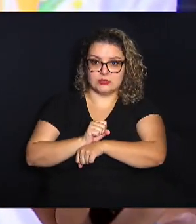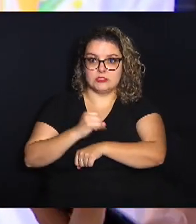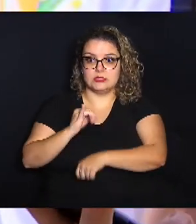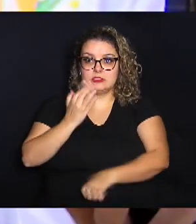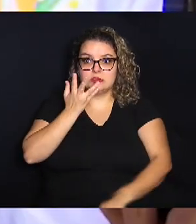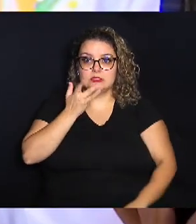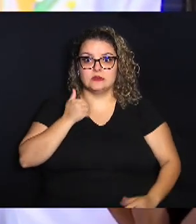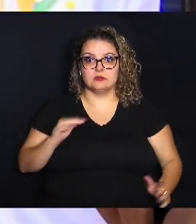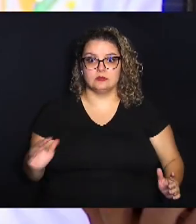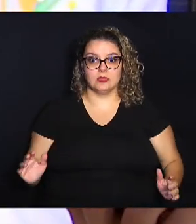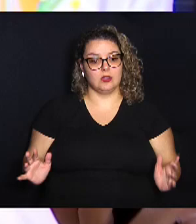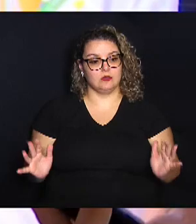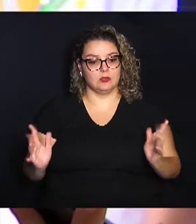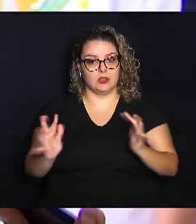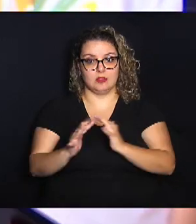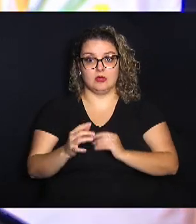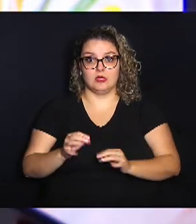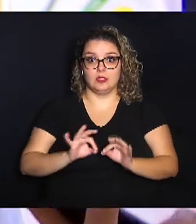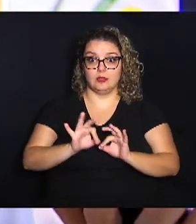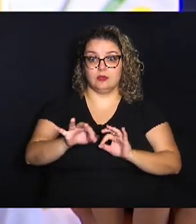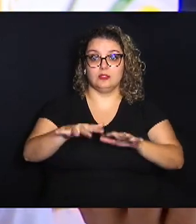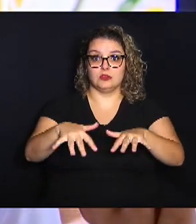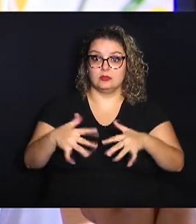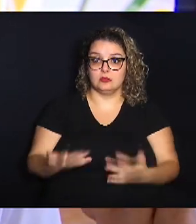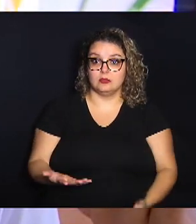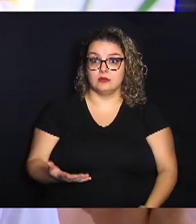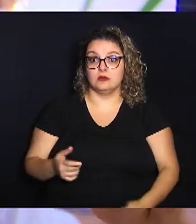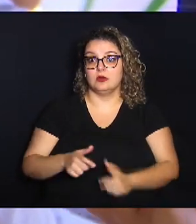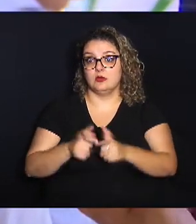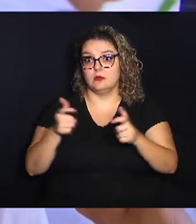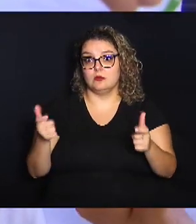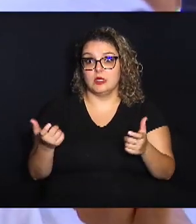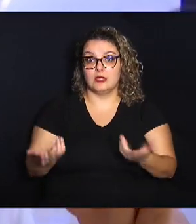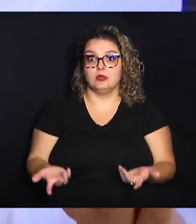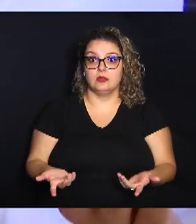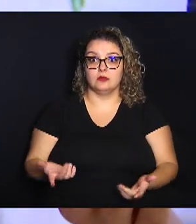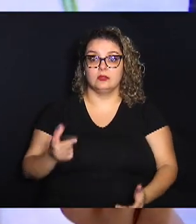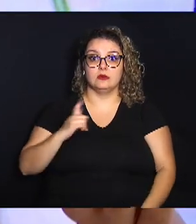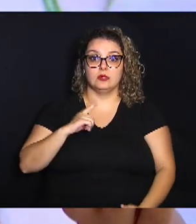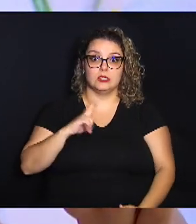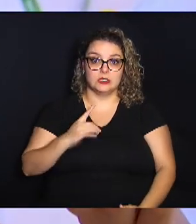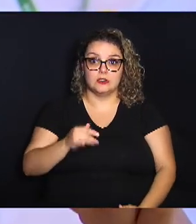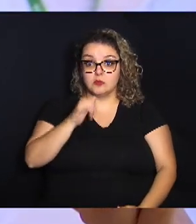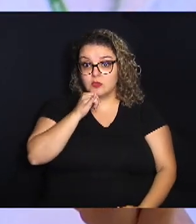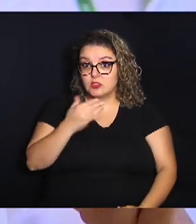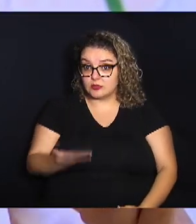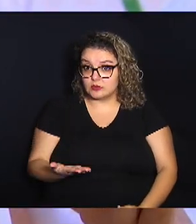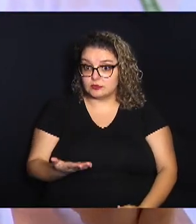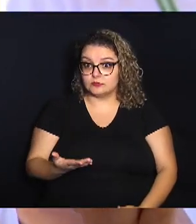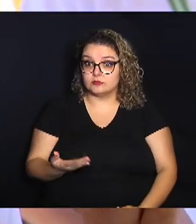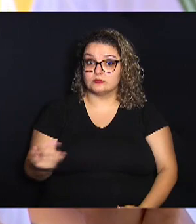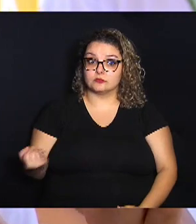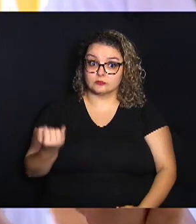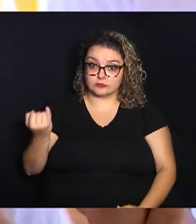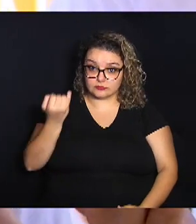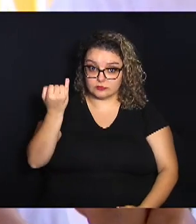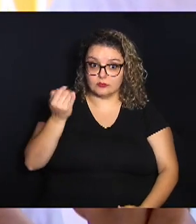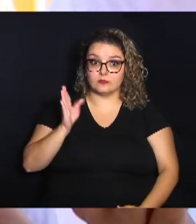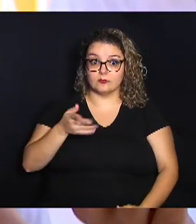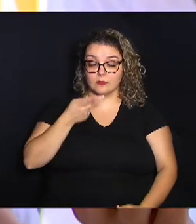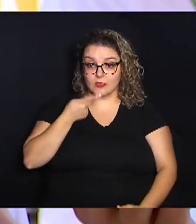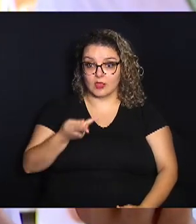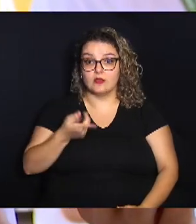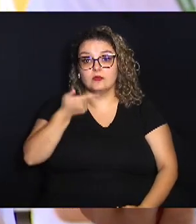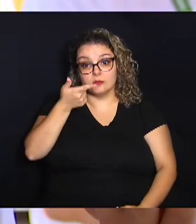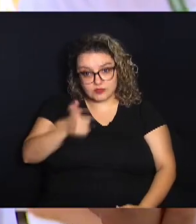exemplo, atravessar fora da faixa, é muito maior. E eu tenho um exemplo aqui muito interessante que eu já falei e vou